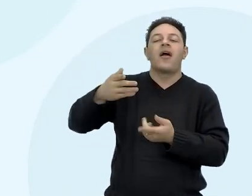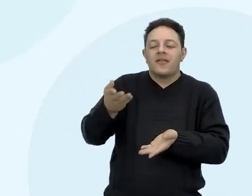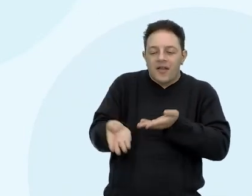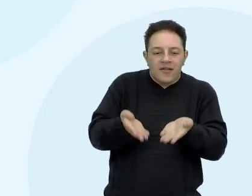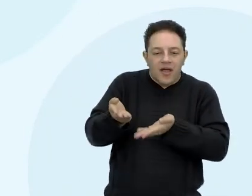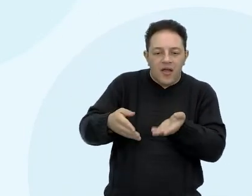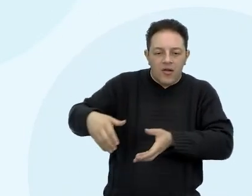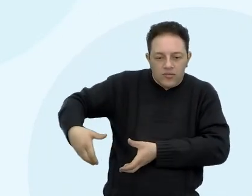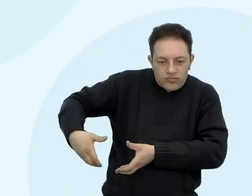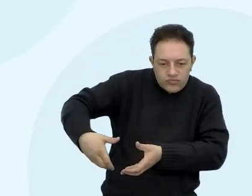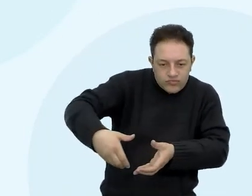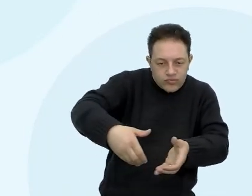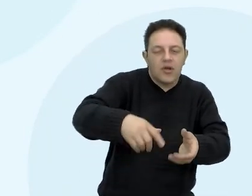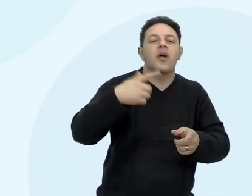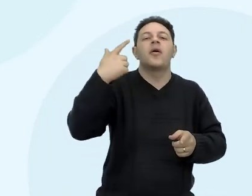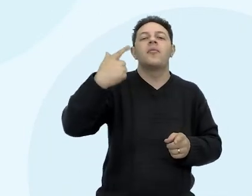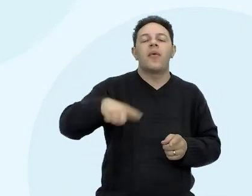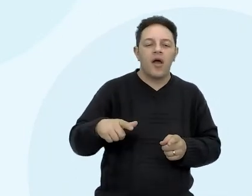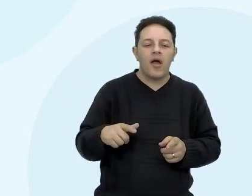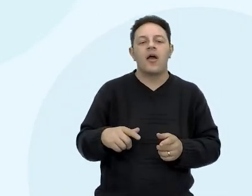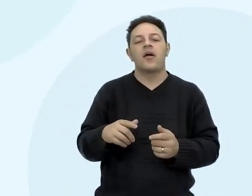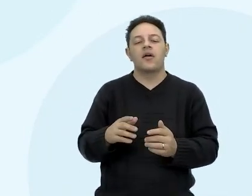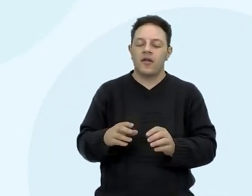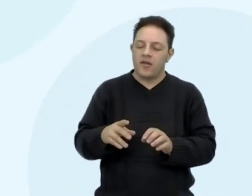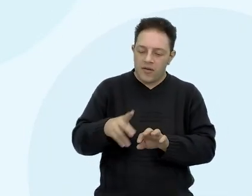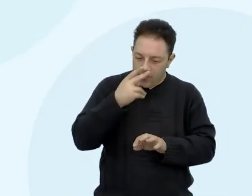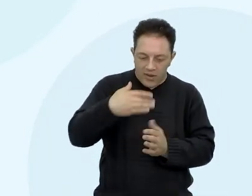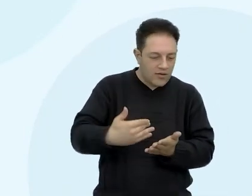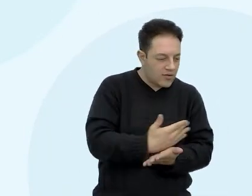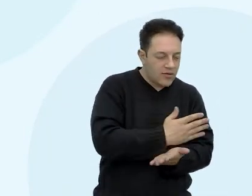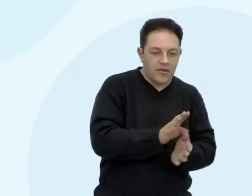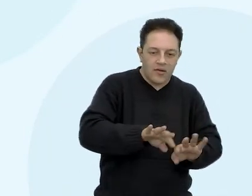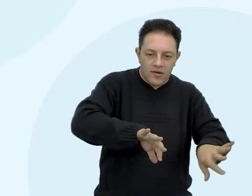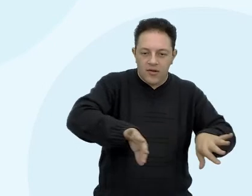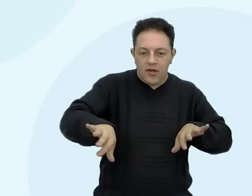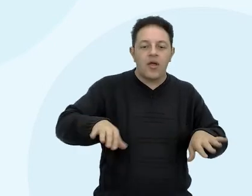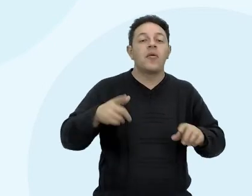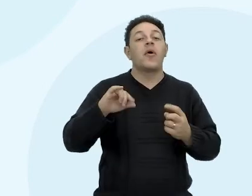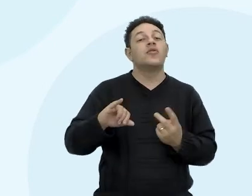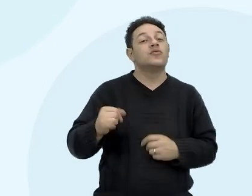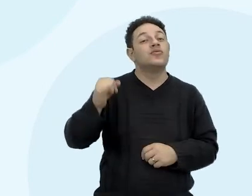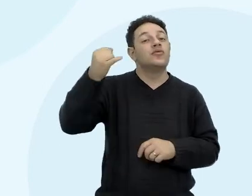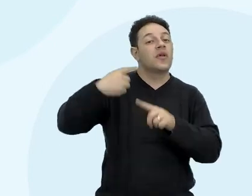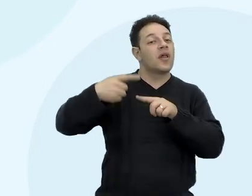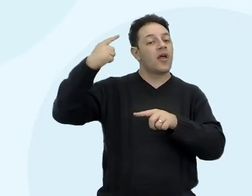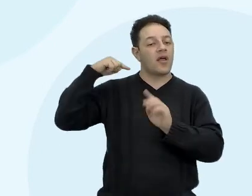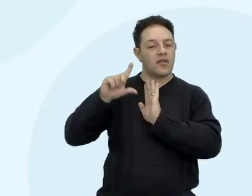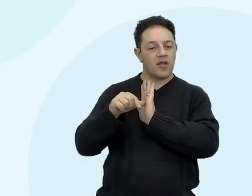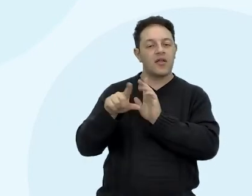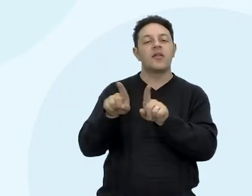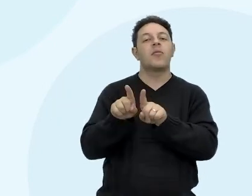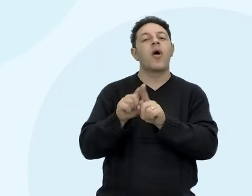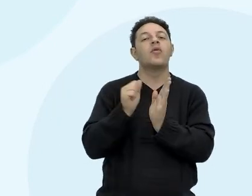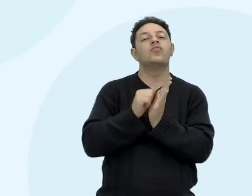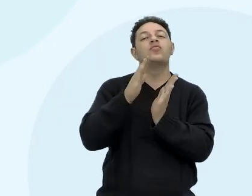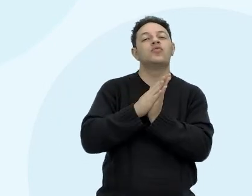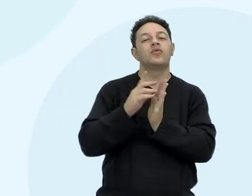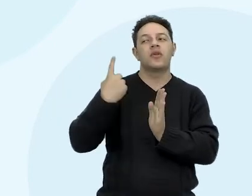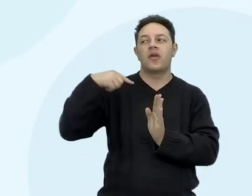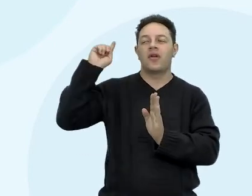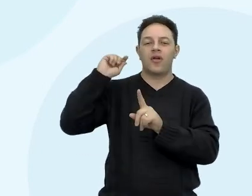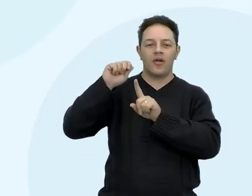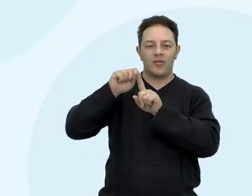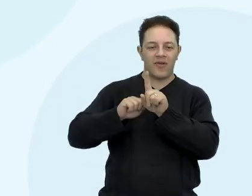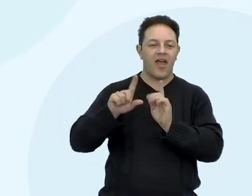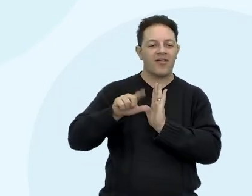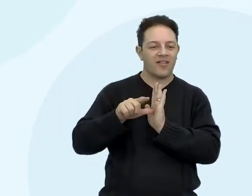esgoto, a coleta de esgoto, os juros da conta anterior e a multa da conta anterior. Eu peguei